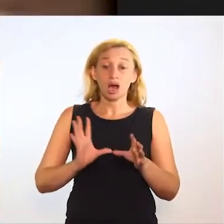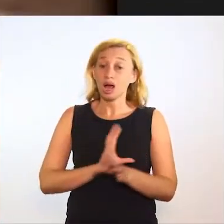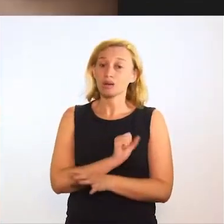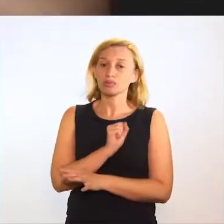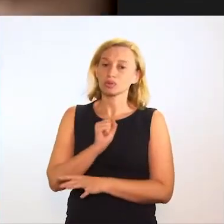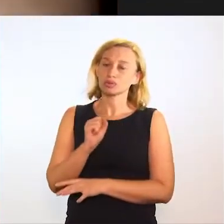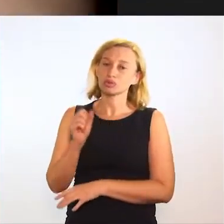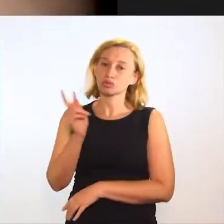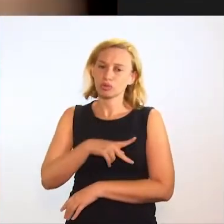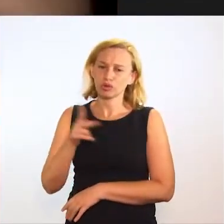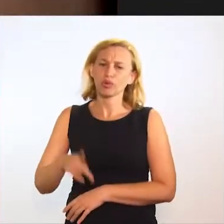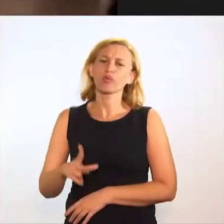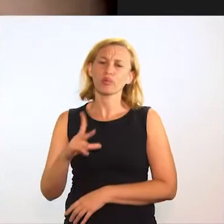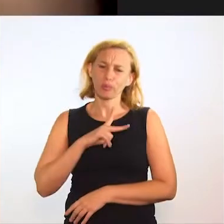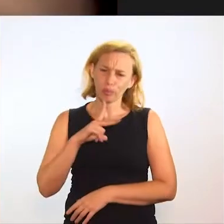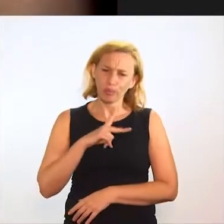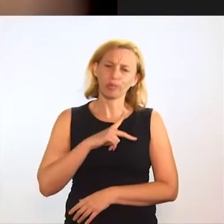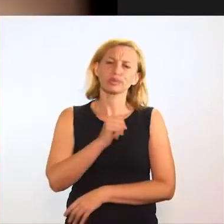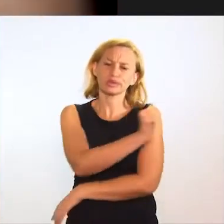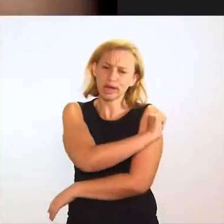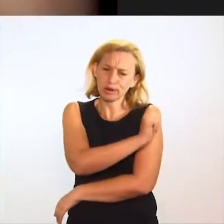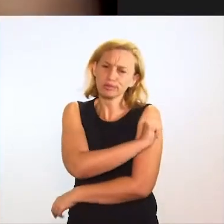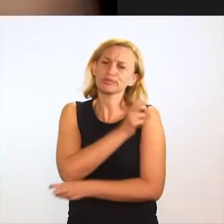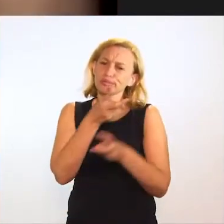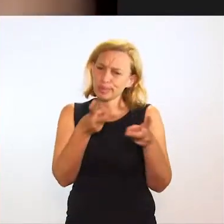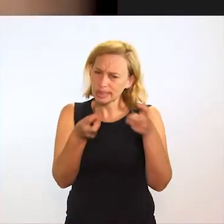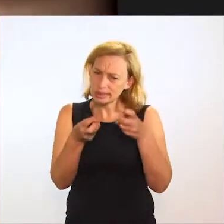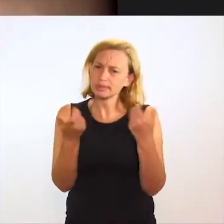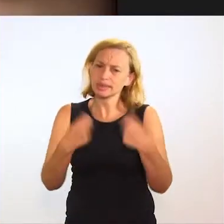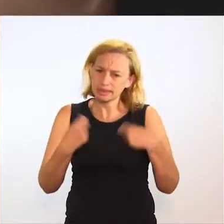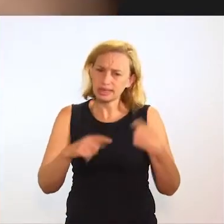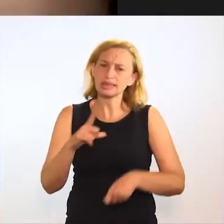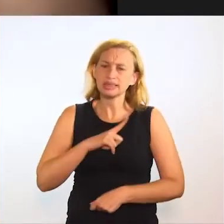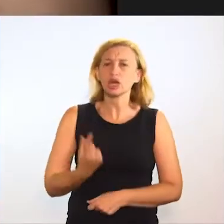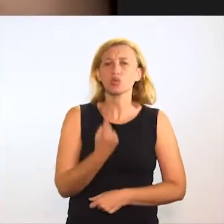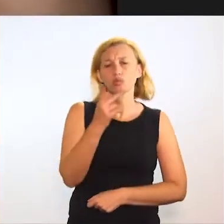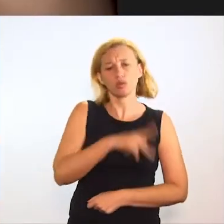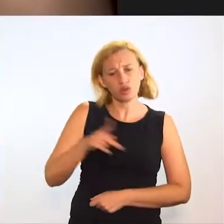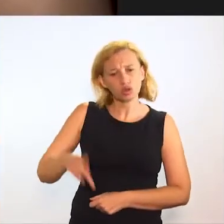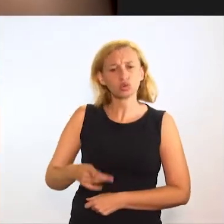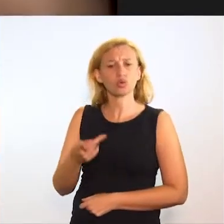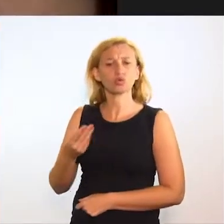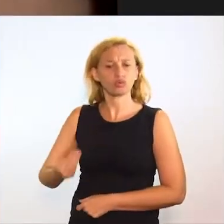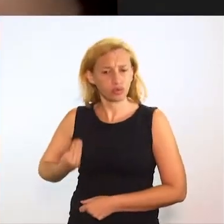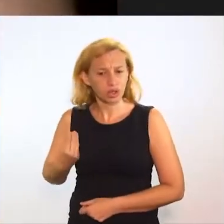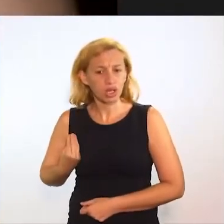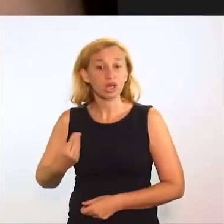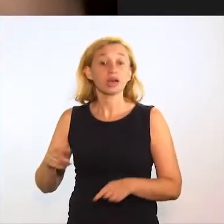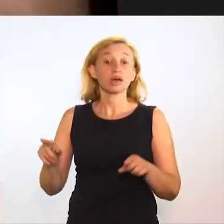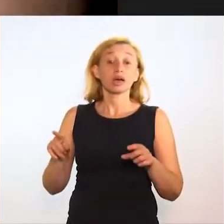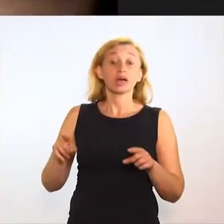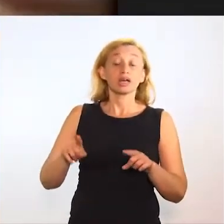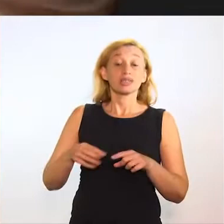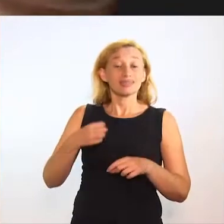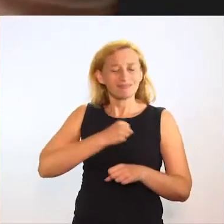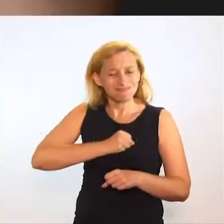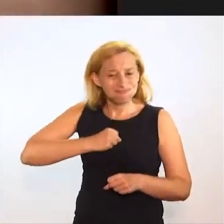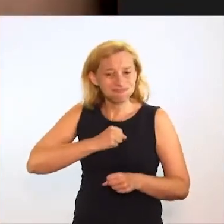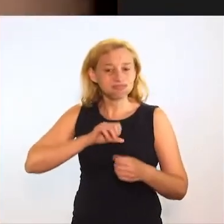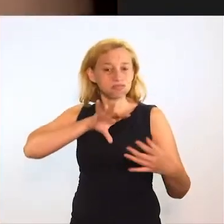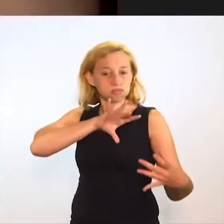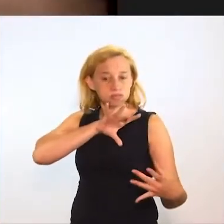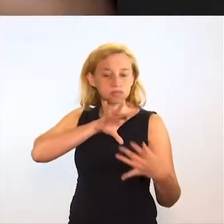Os próprios alunos percebem a necessidade, sentem falta, mas também